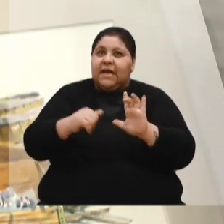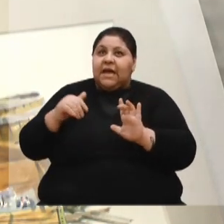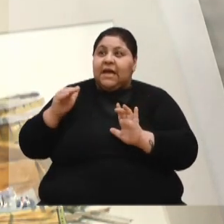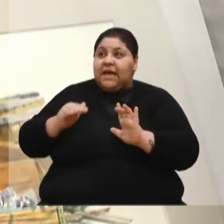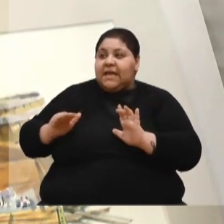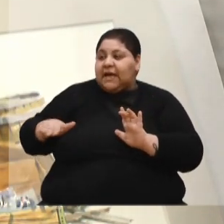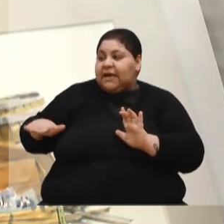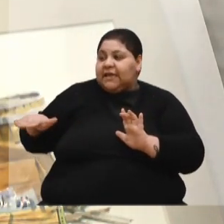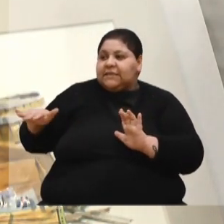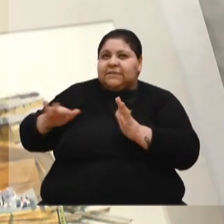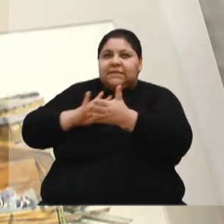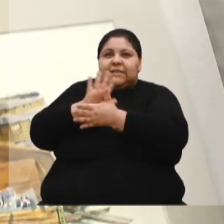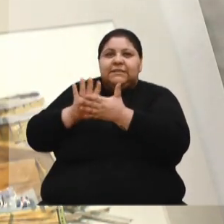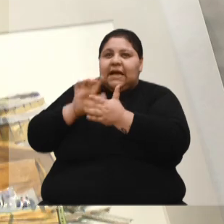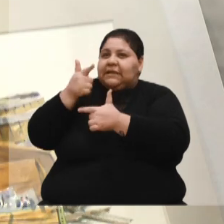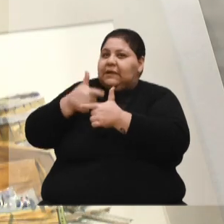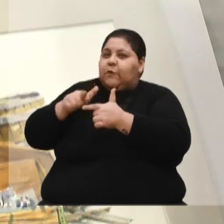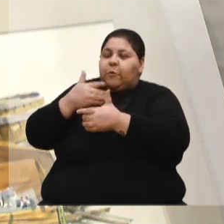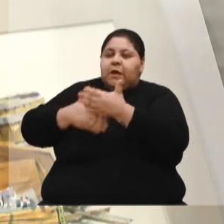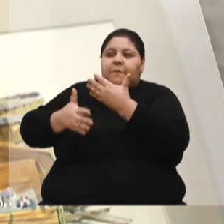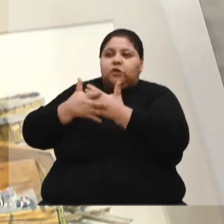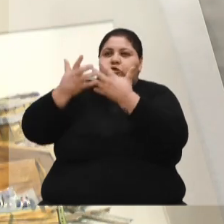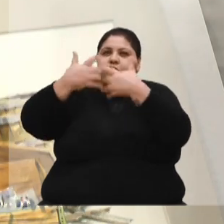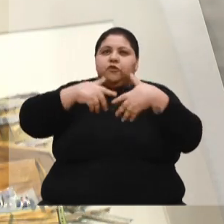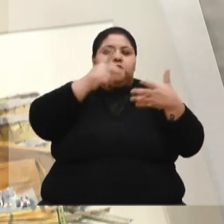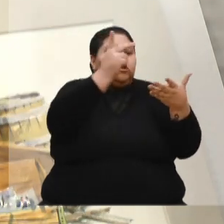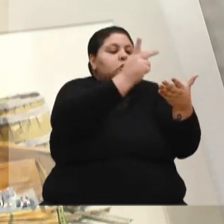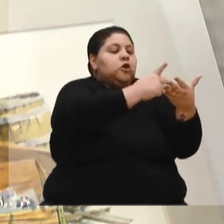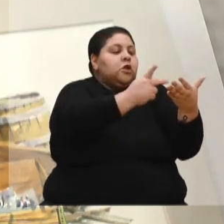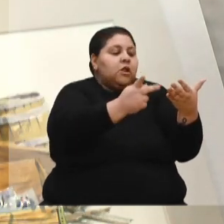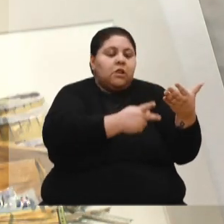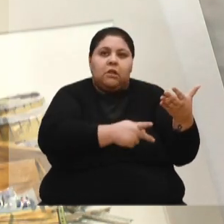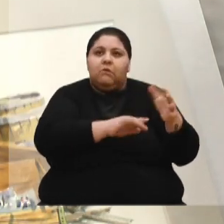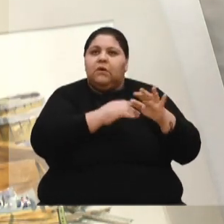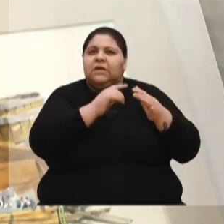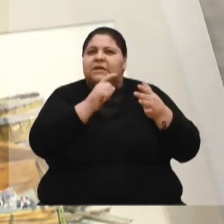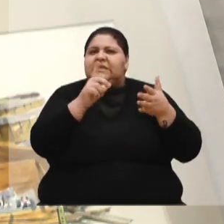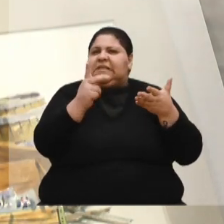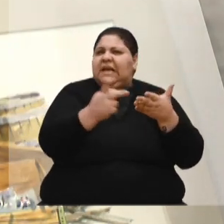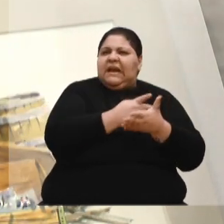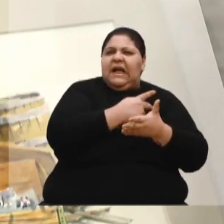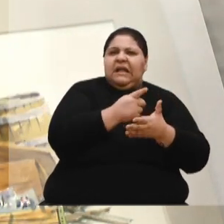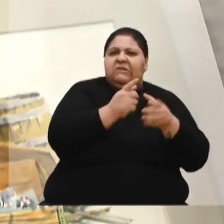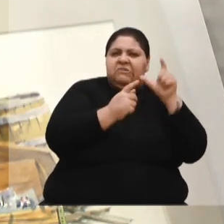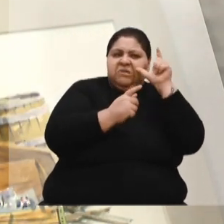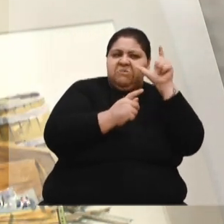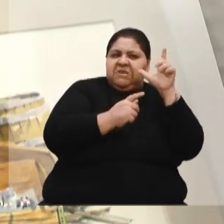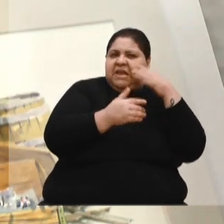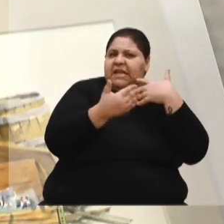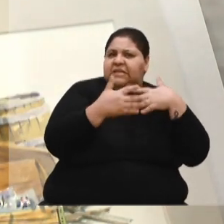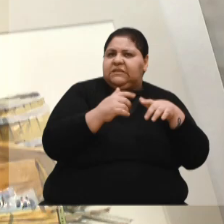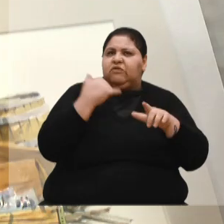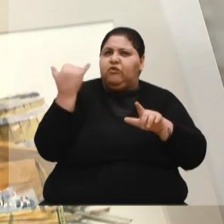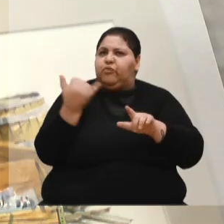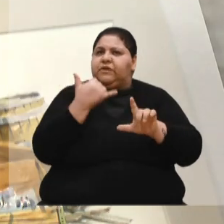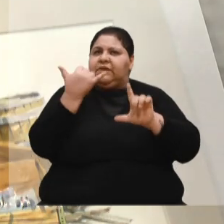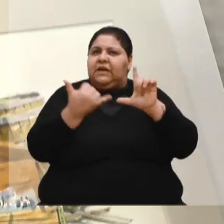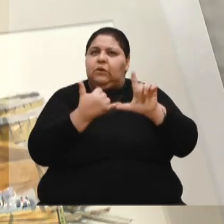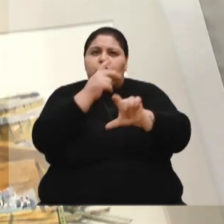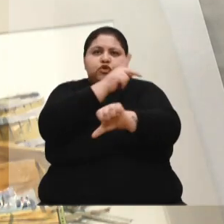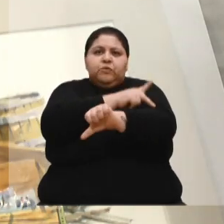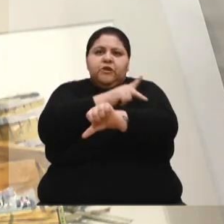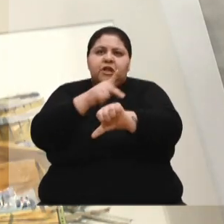eles. Tudo funciona. Vai desenhar, se está desproporcional, não interessa. O importante é que está lúdico, está pedagógico,